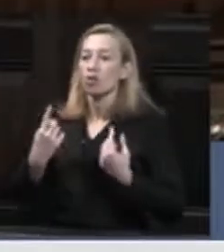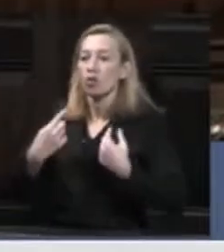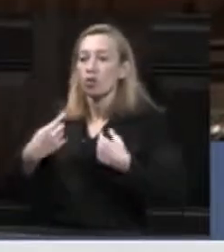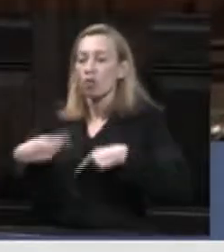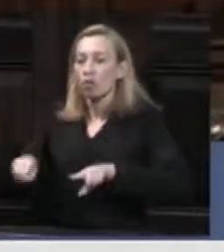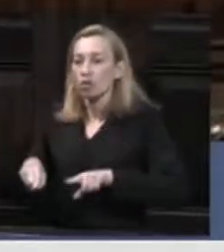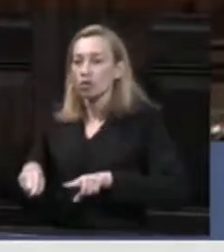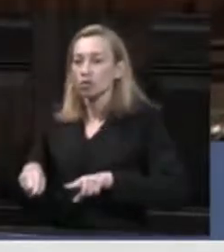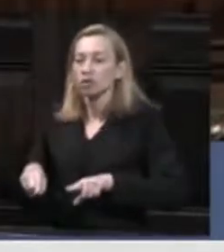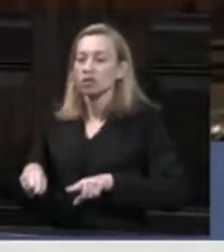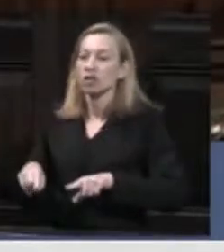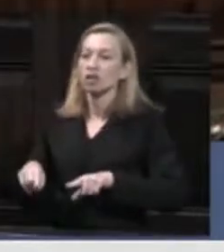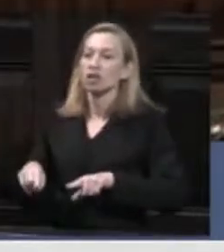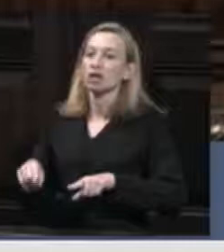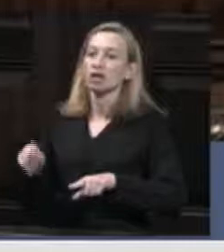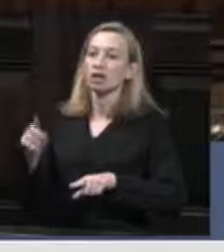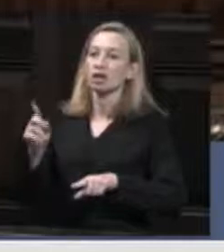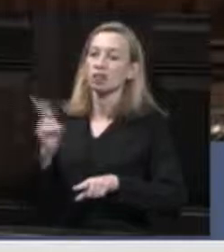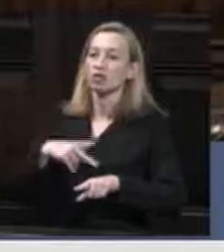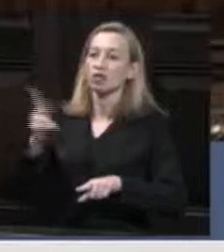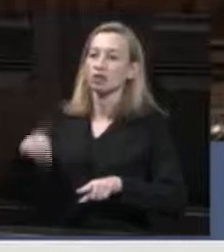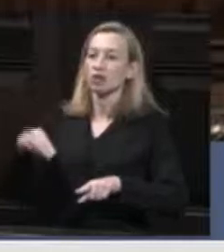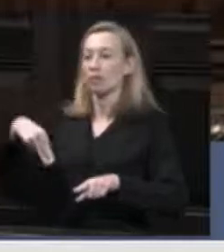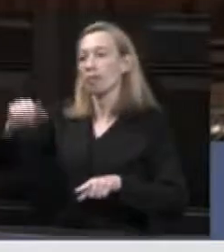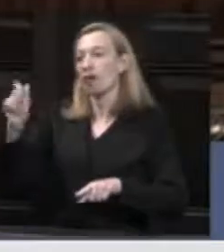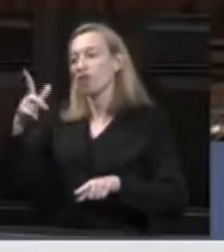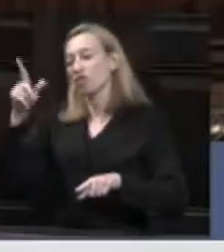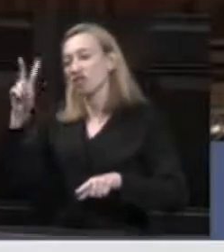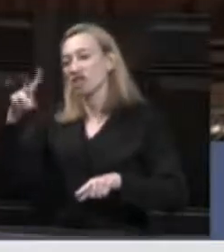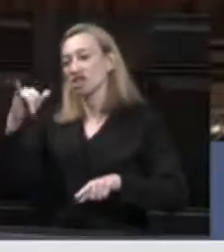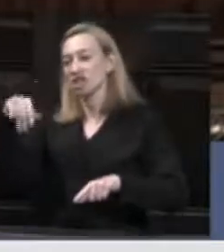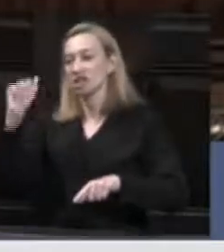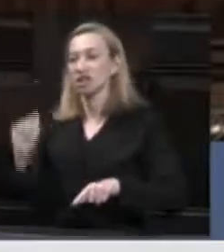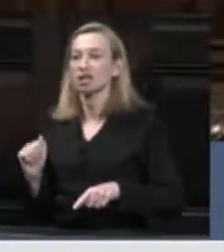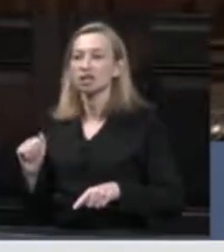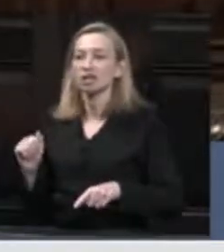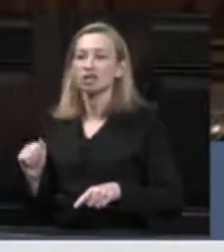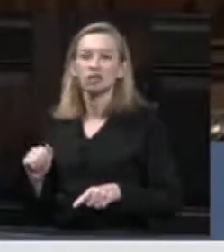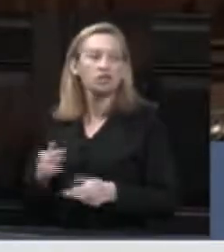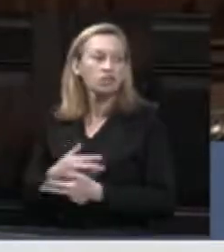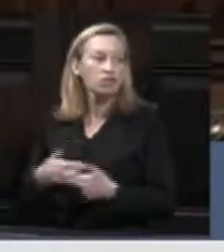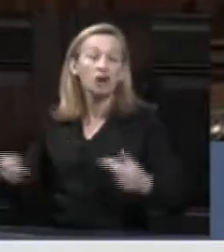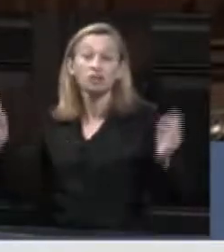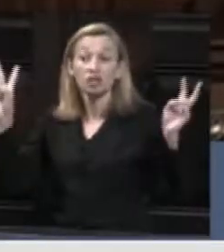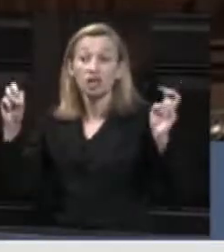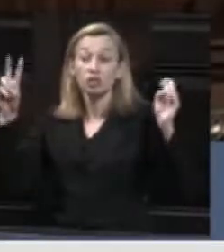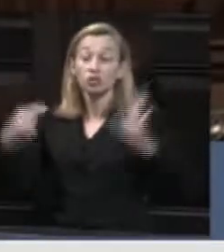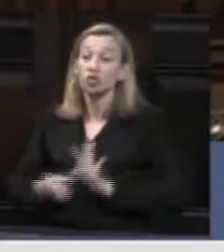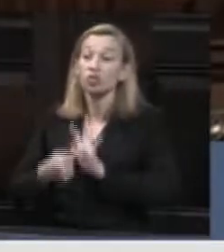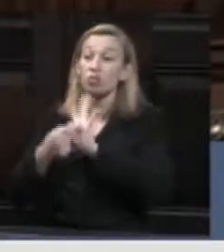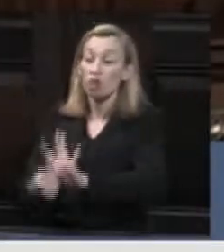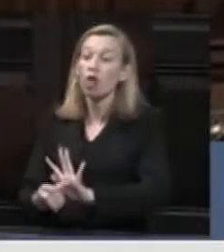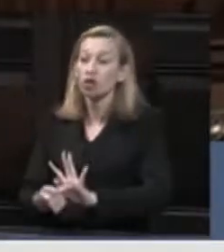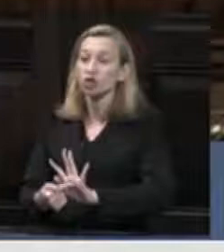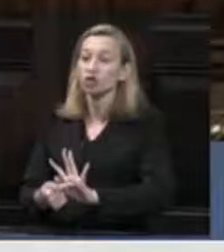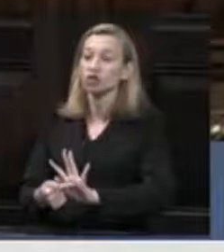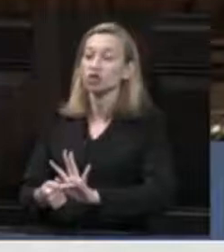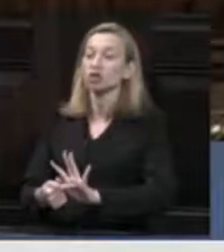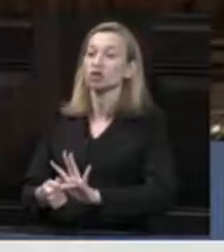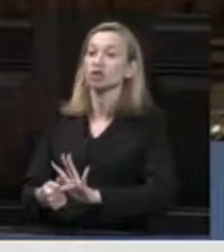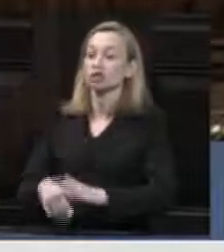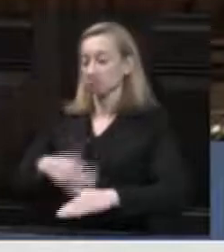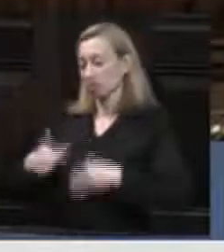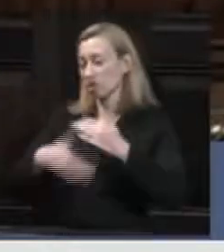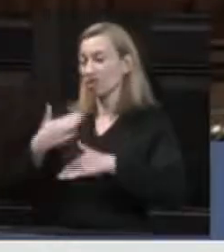a reitora Malvina Tuchman, são alguns dos elementos que revelam o quadro de gravíssimo